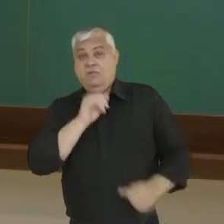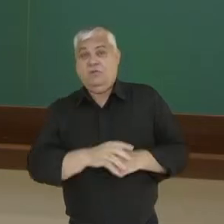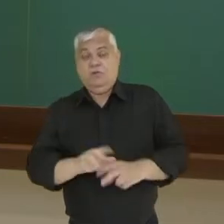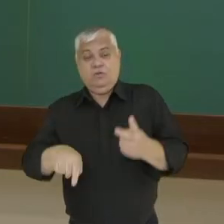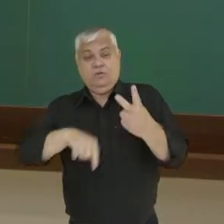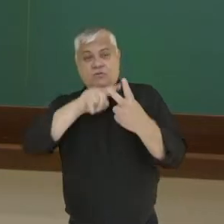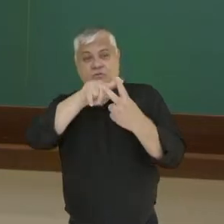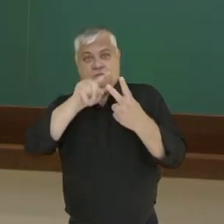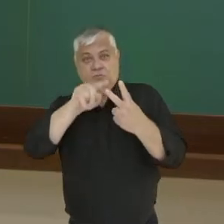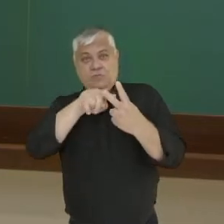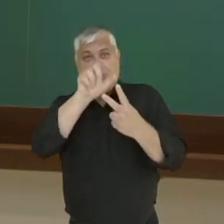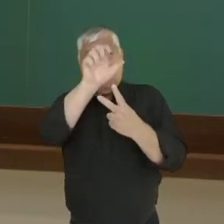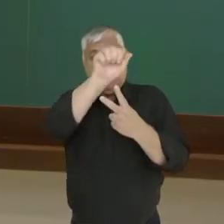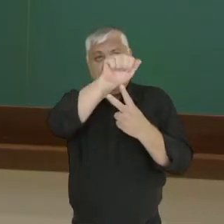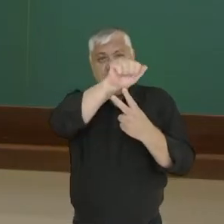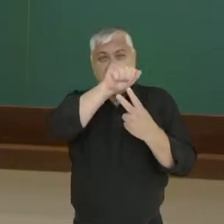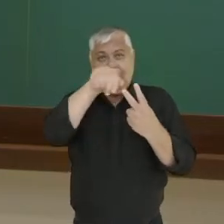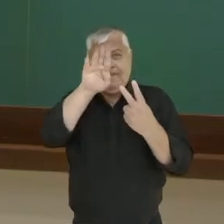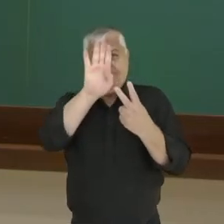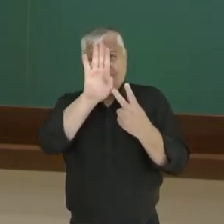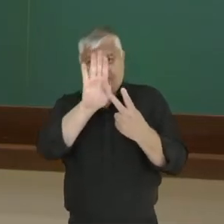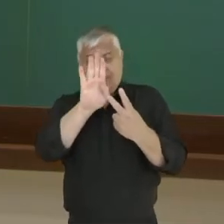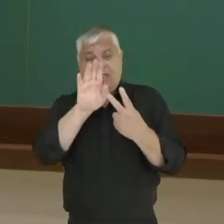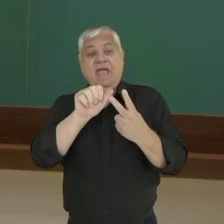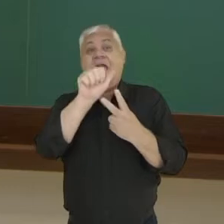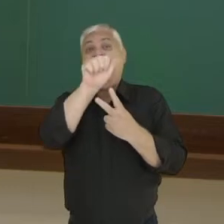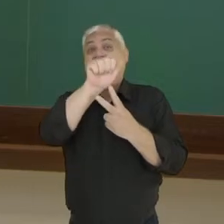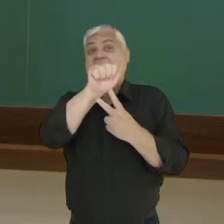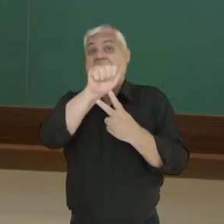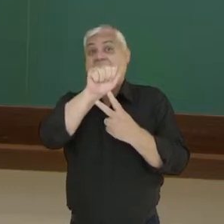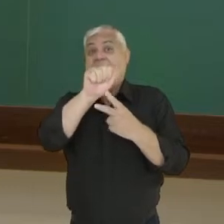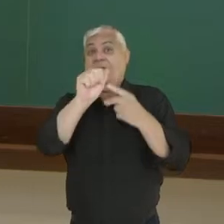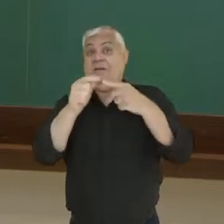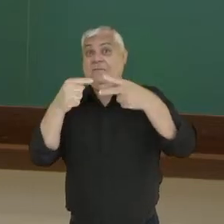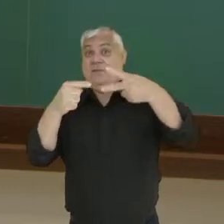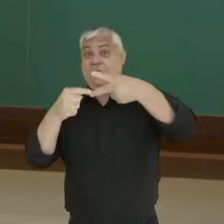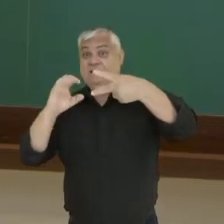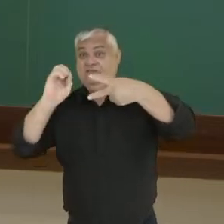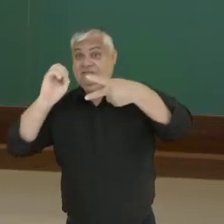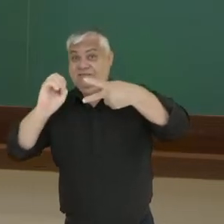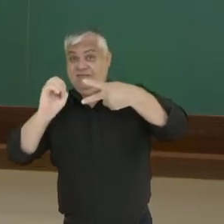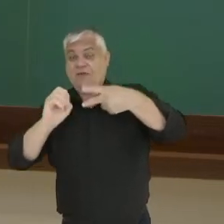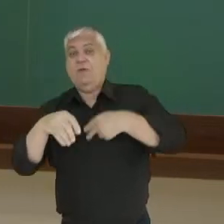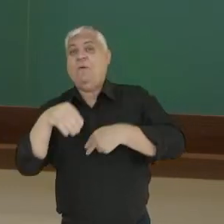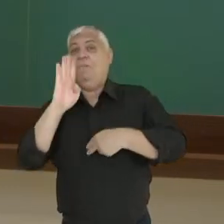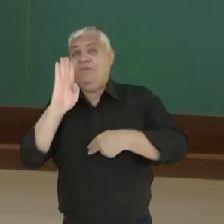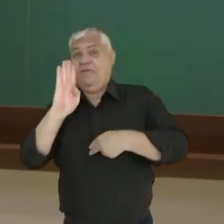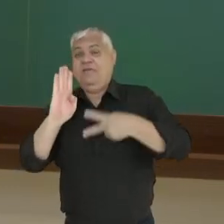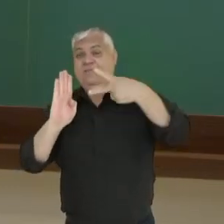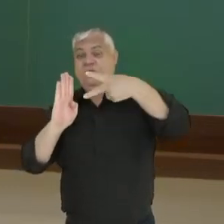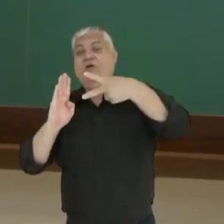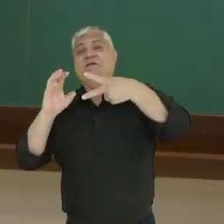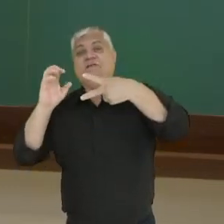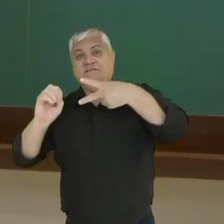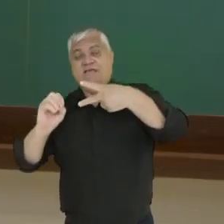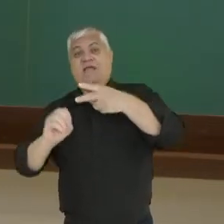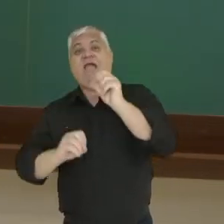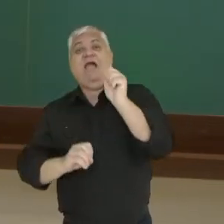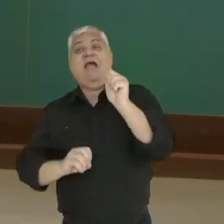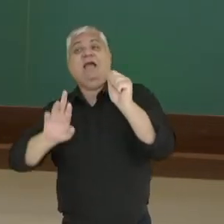reais a e b, com meu a maior do que zero, meu b maior do que zero e meu a diferente de